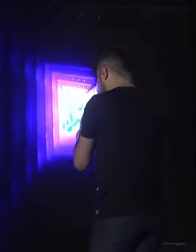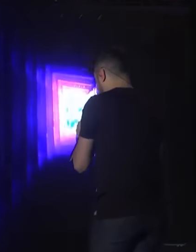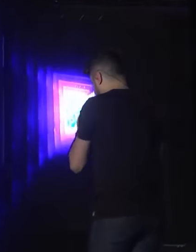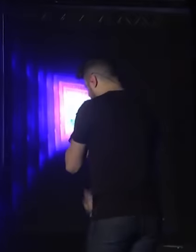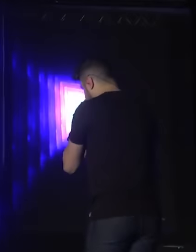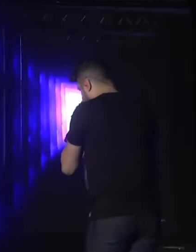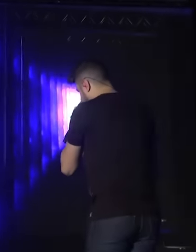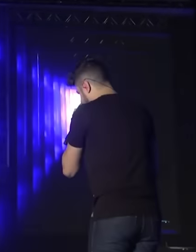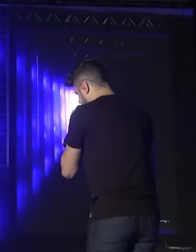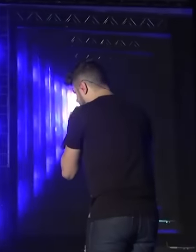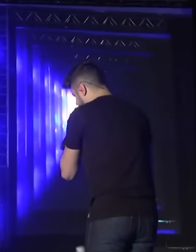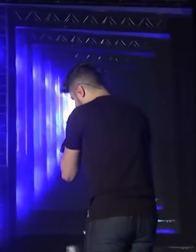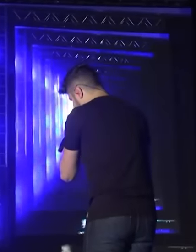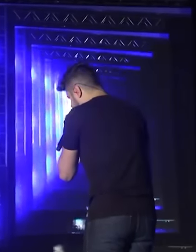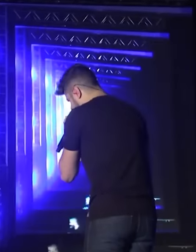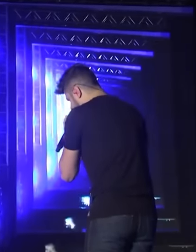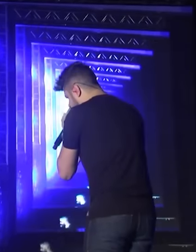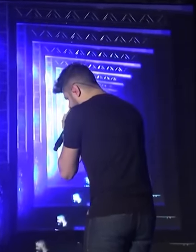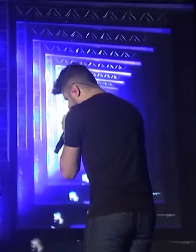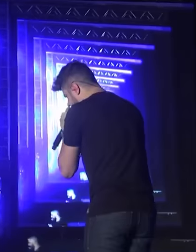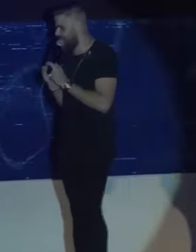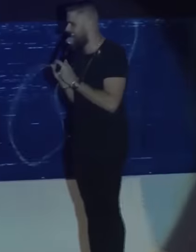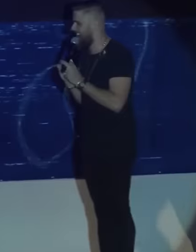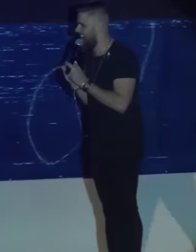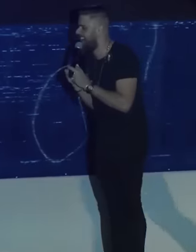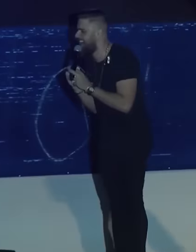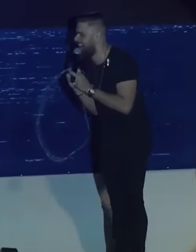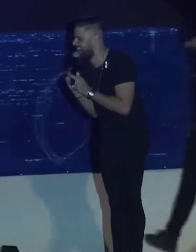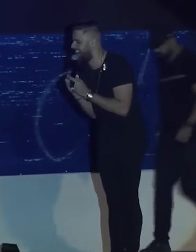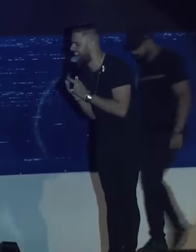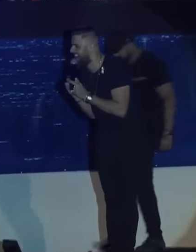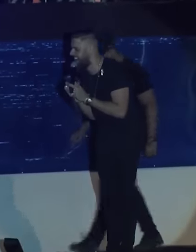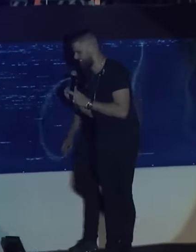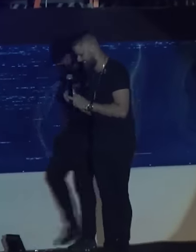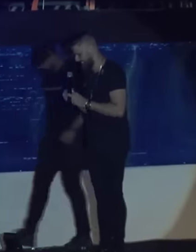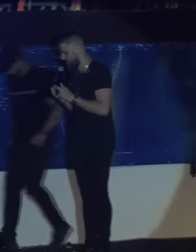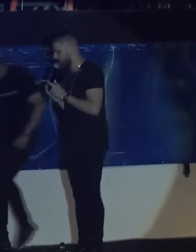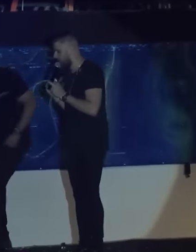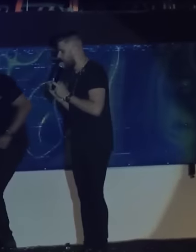desse bar, vai ser rabo de galo, põe aqui em cima.